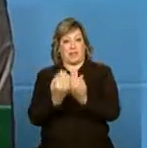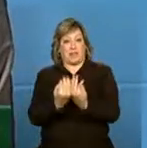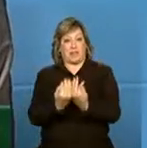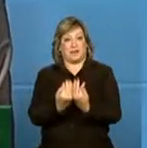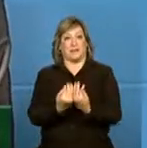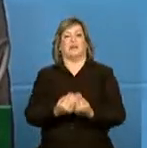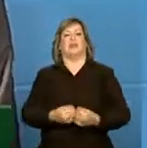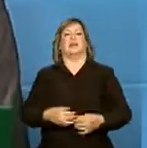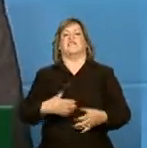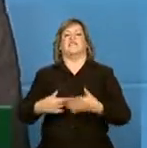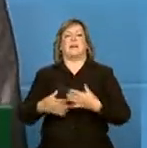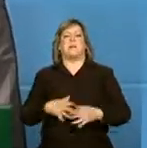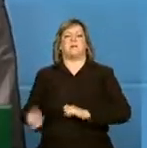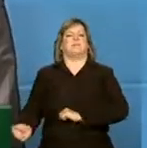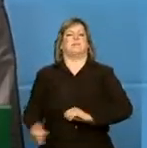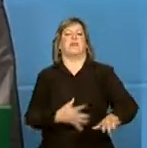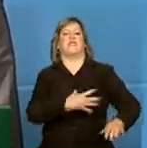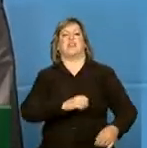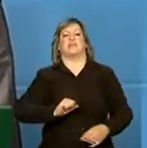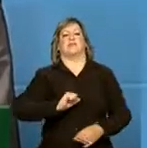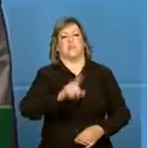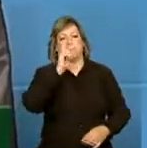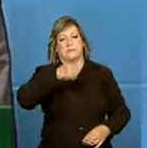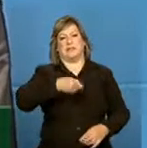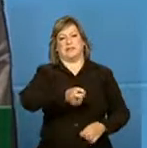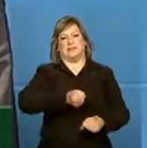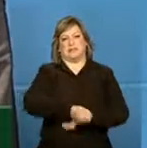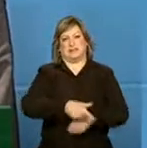infantil. E nós, os sindicatos,